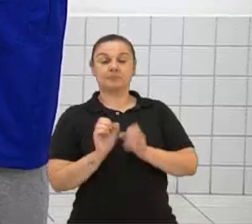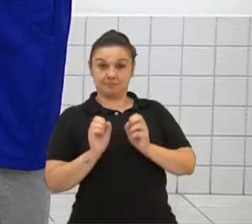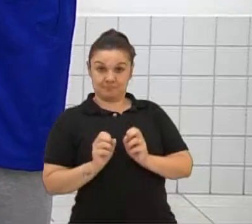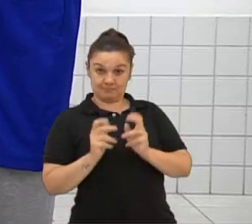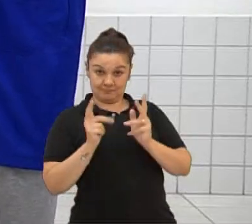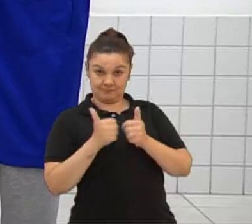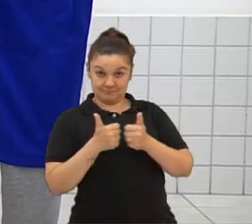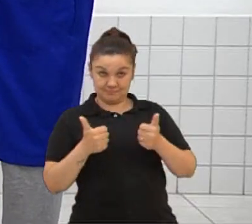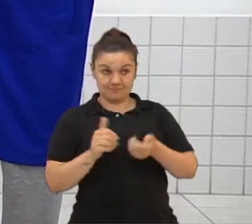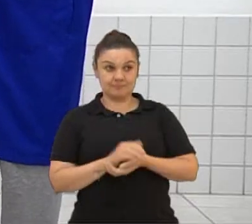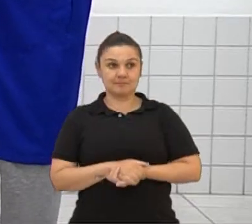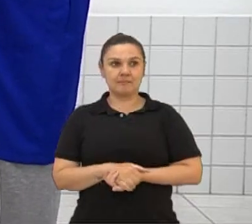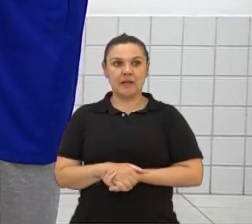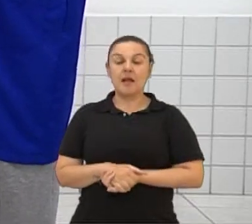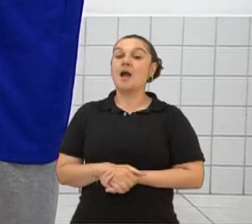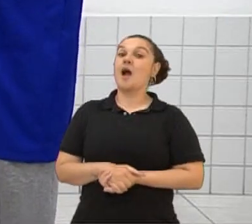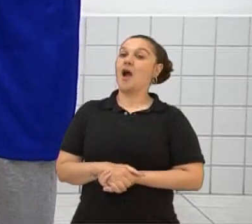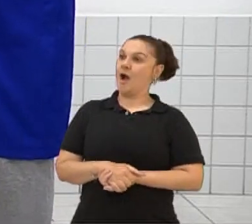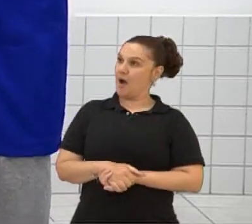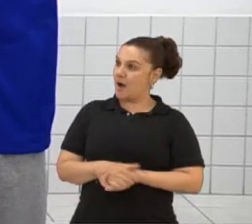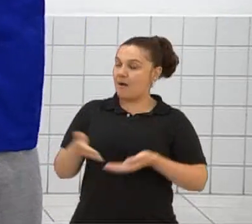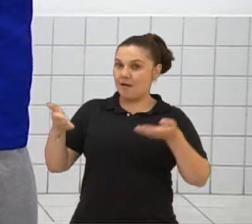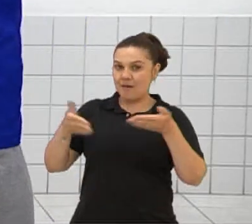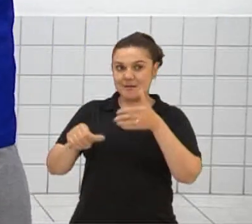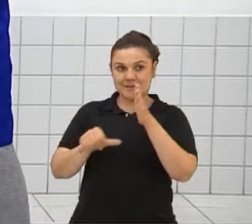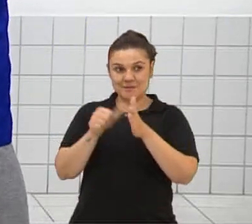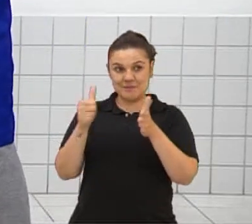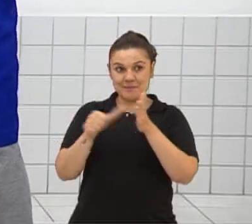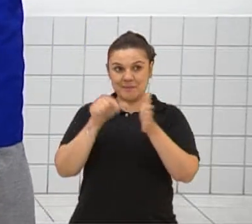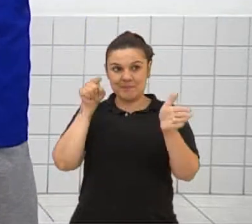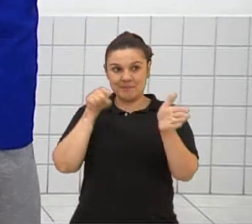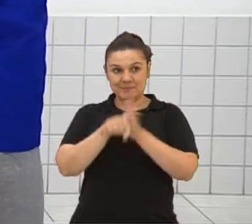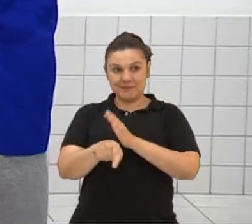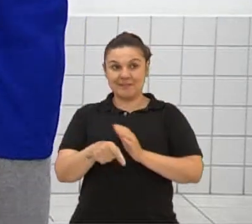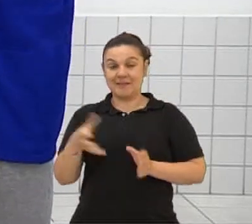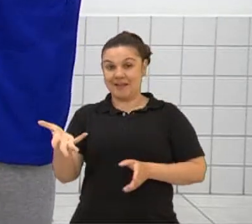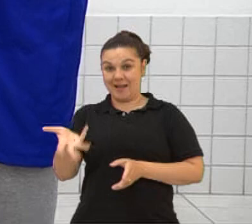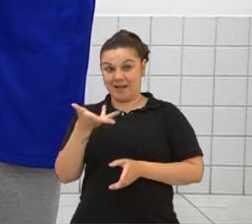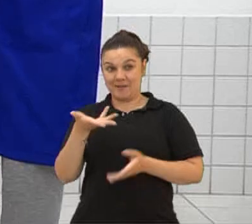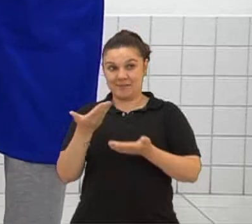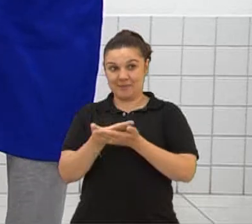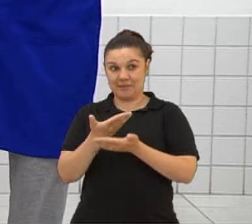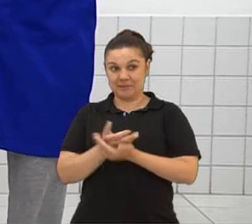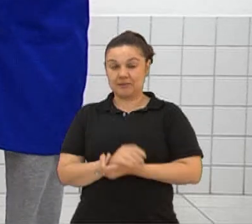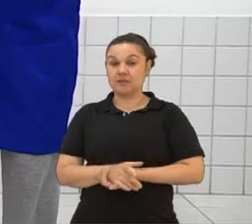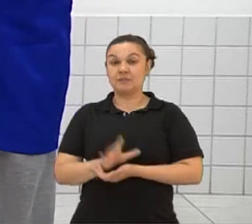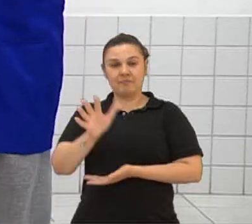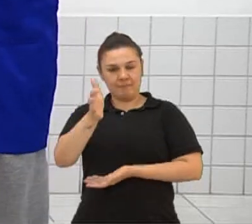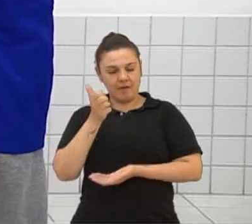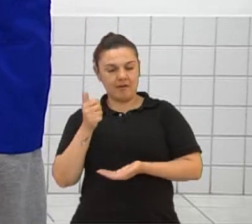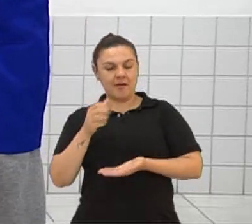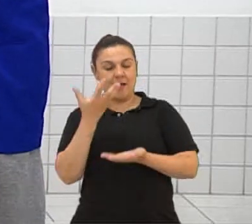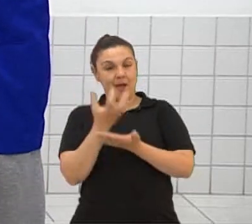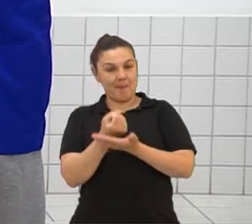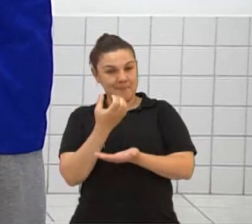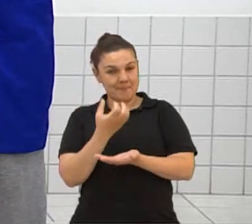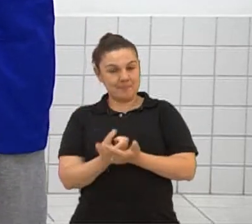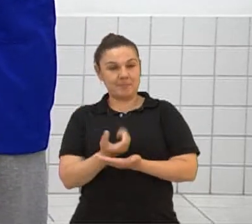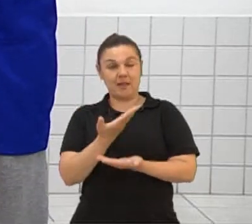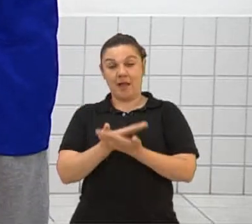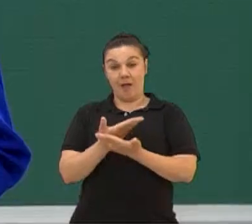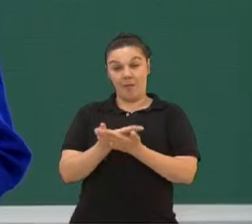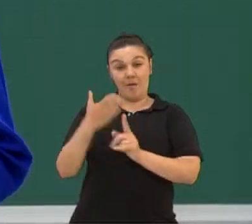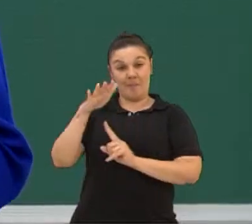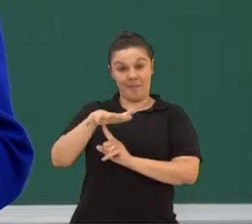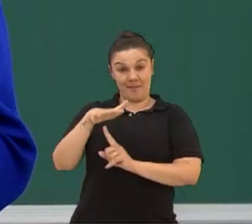certo? E chegamos ao nosso primeiro quiz, a nossa primeira pergunta dessa aula. Então, pega lá o seu aplicativo lá do